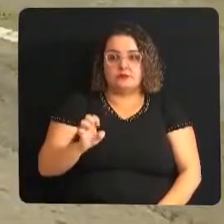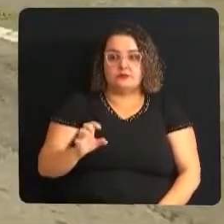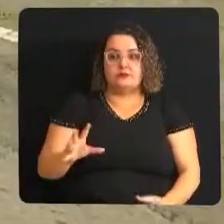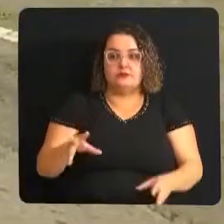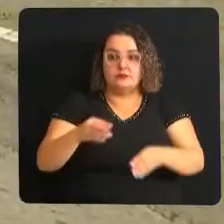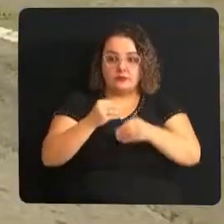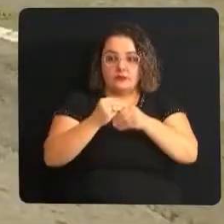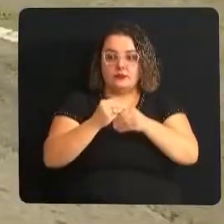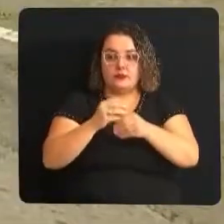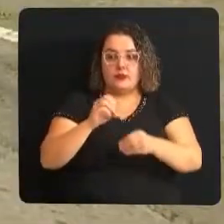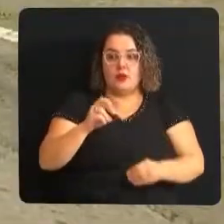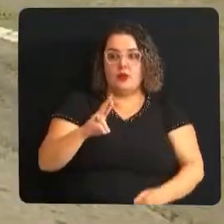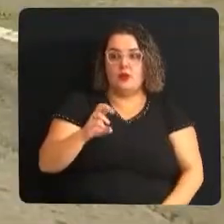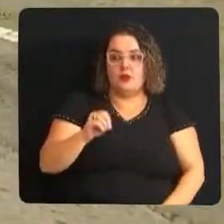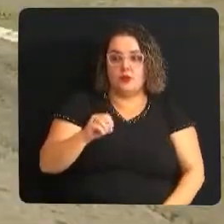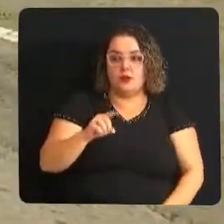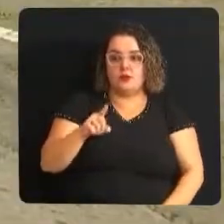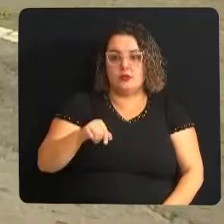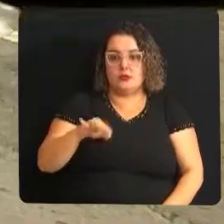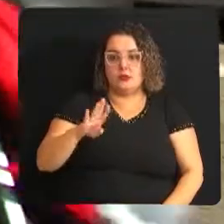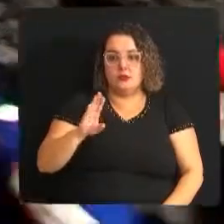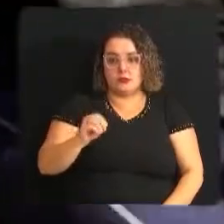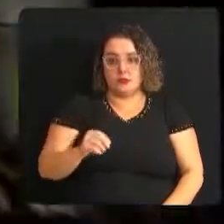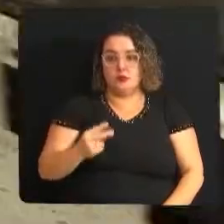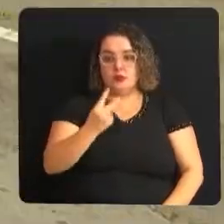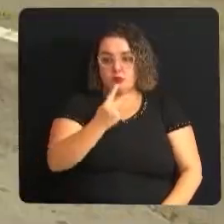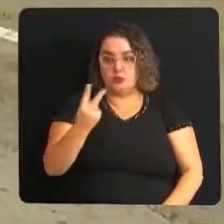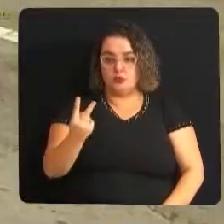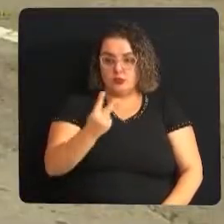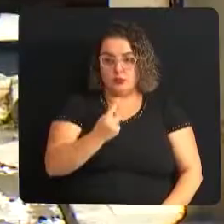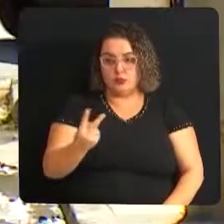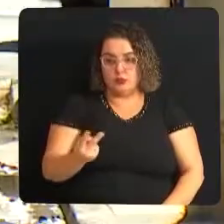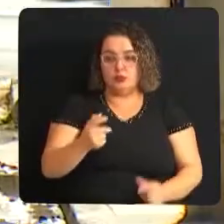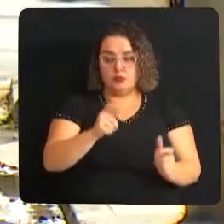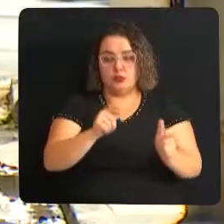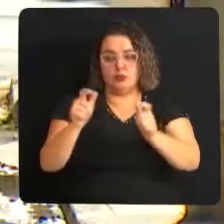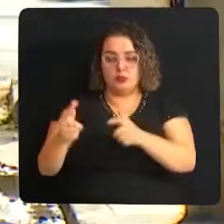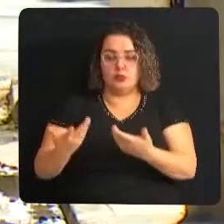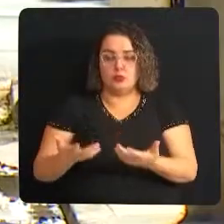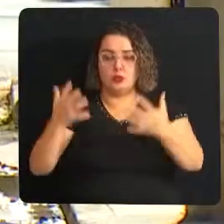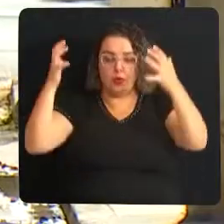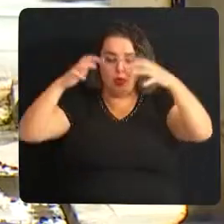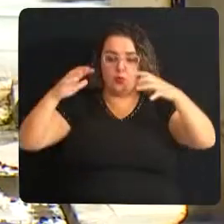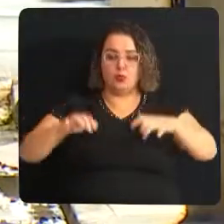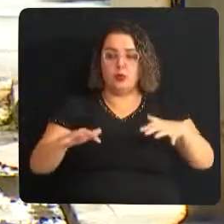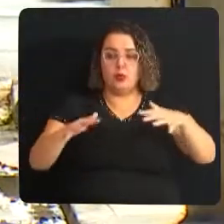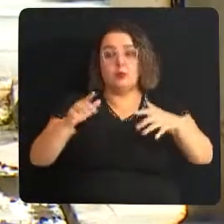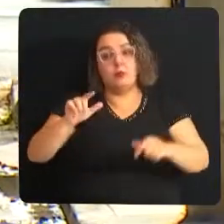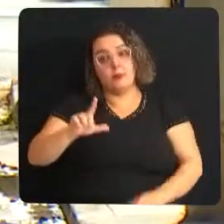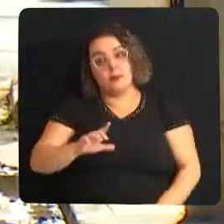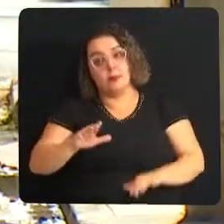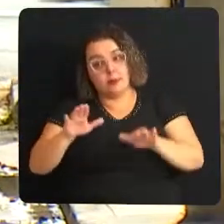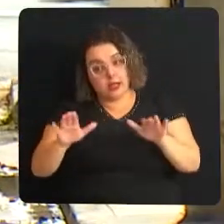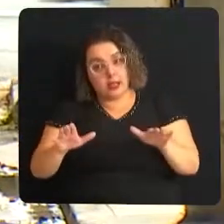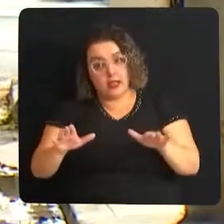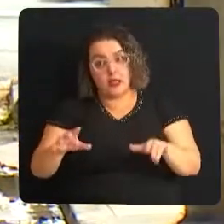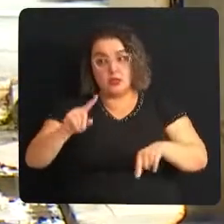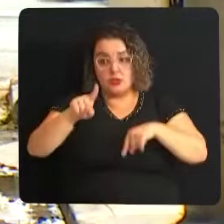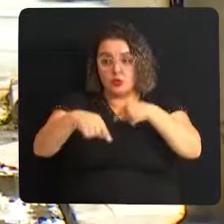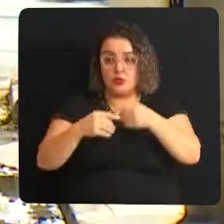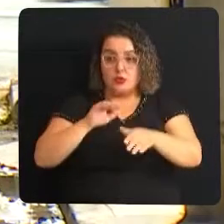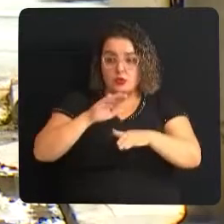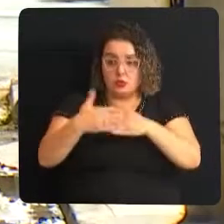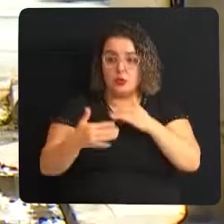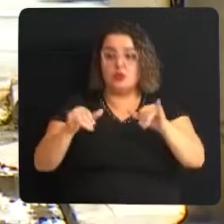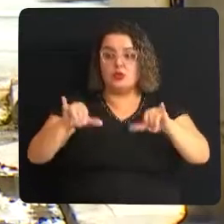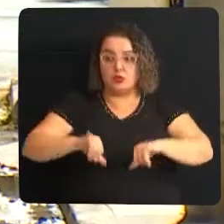né, e a Orozimbo Maia, como os dois focos. Mas é evidente que outros bairros também